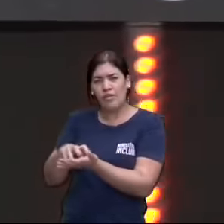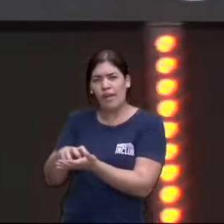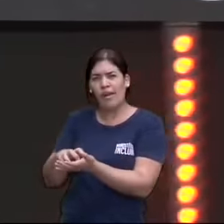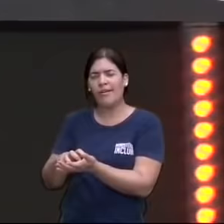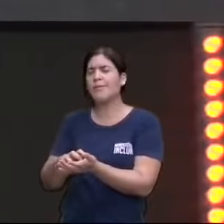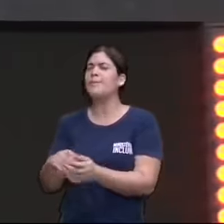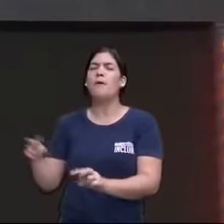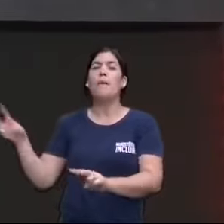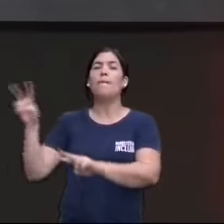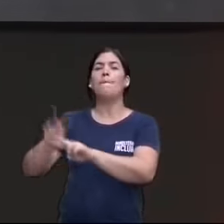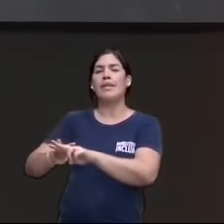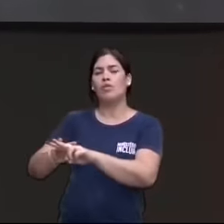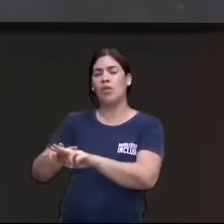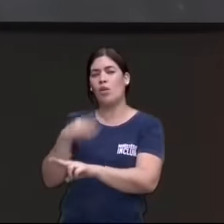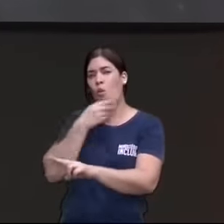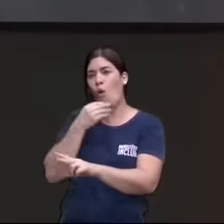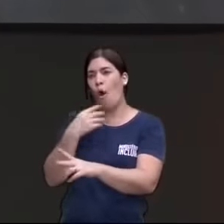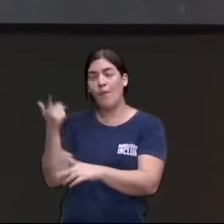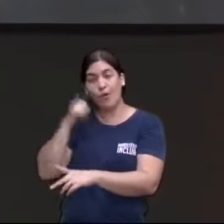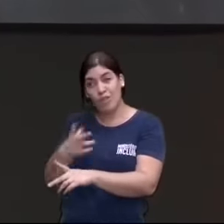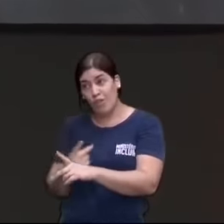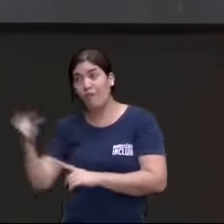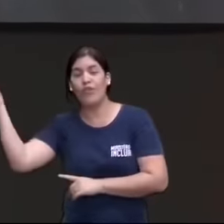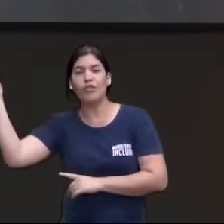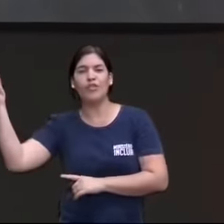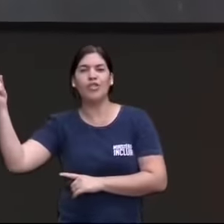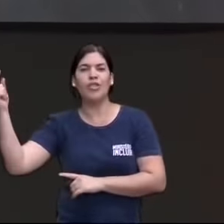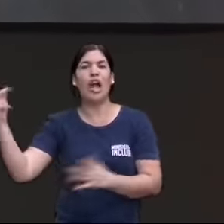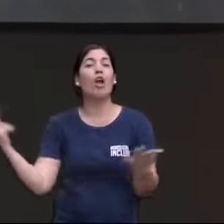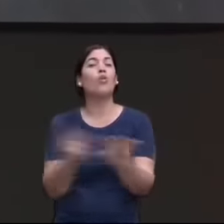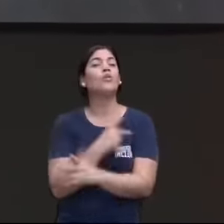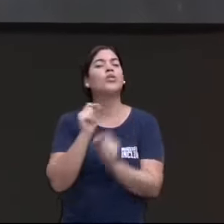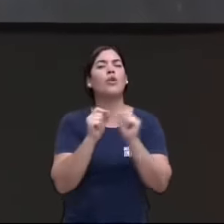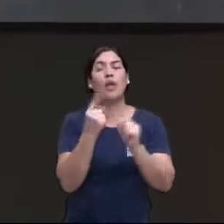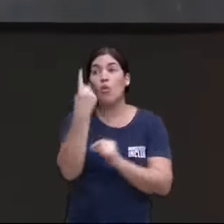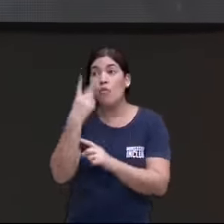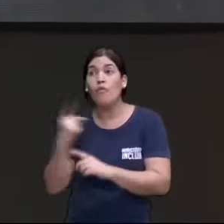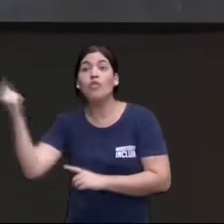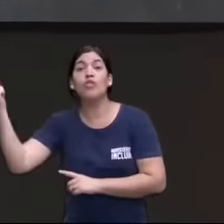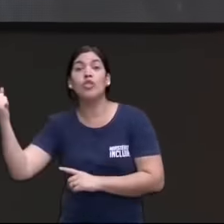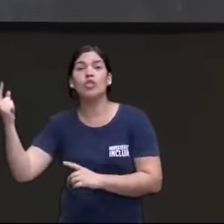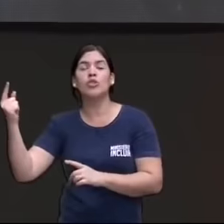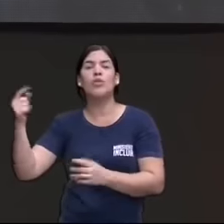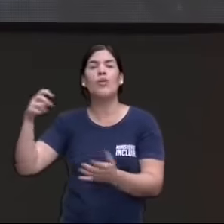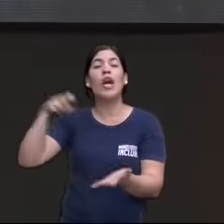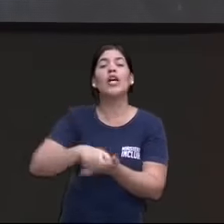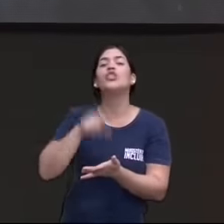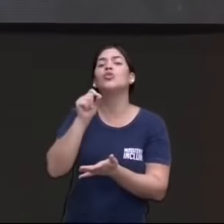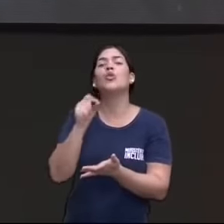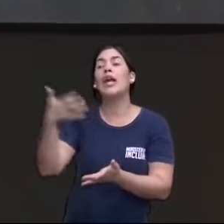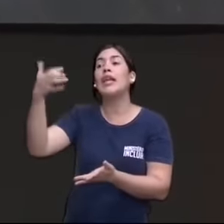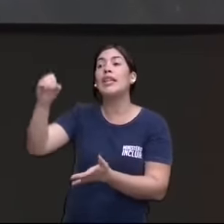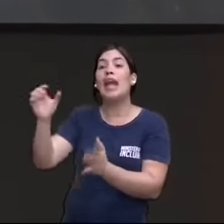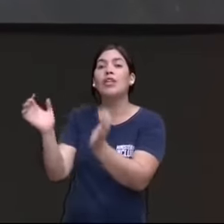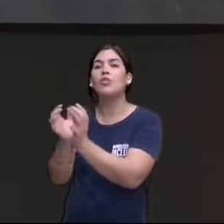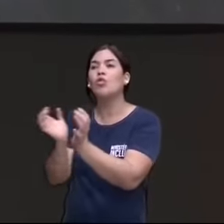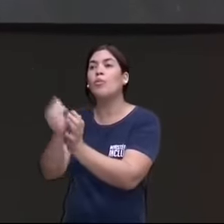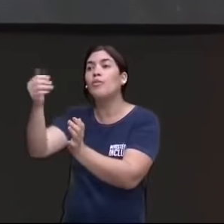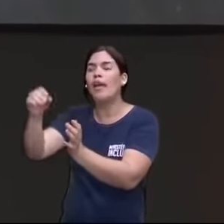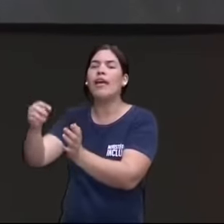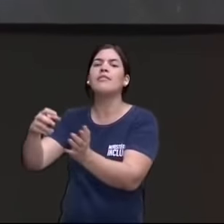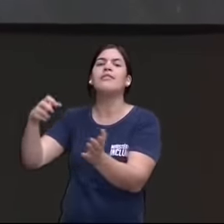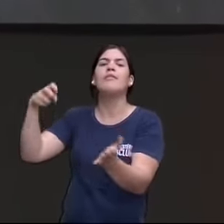A penalidade foi, porque um fugiu, 10 vão morrer. Começaram a falar os nomes daqueles que